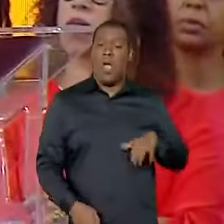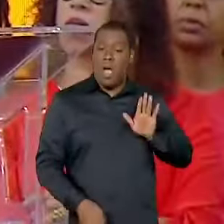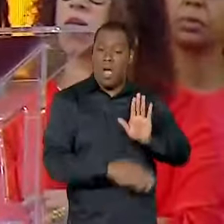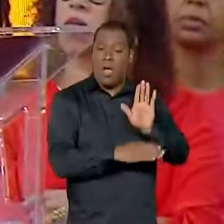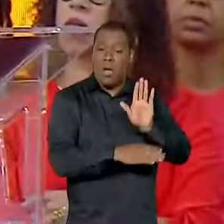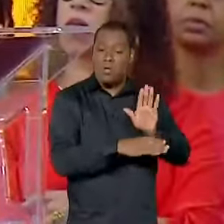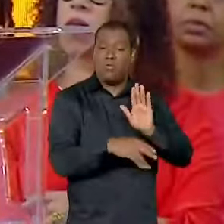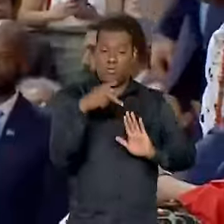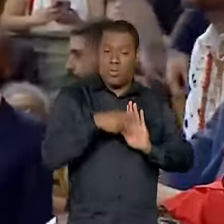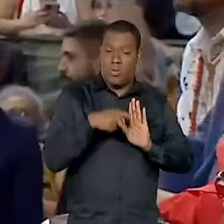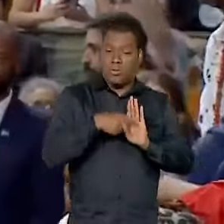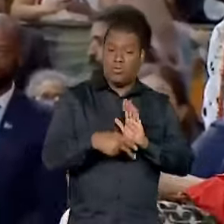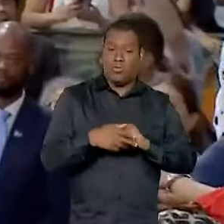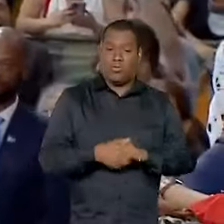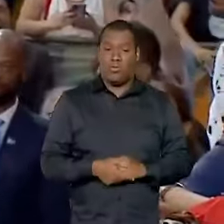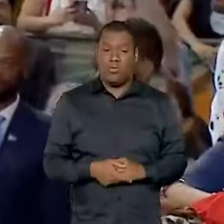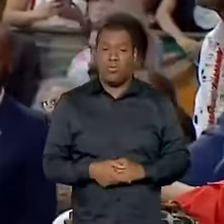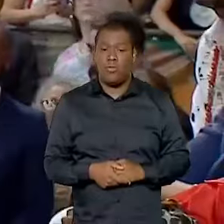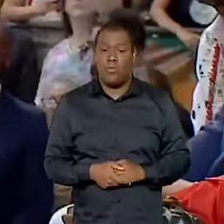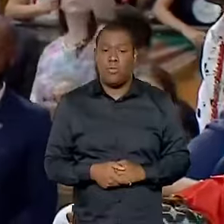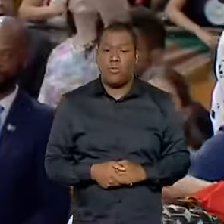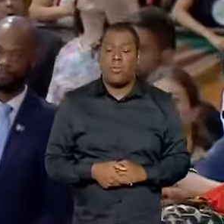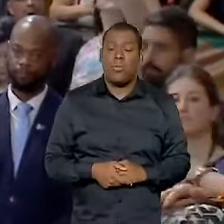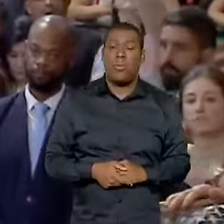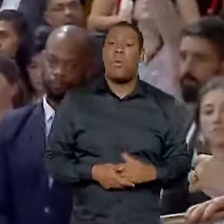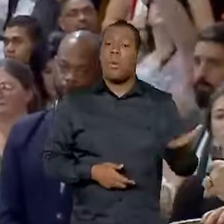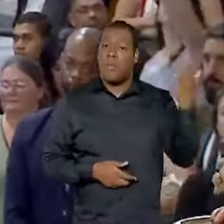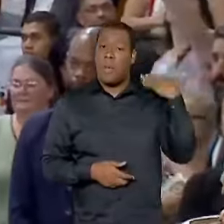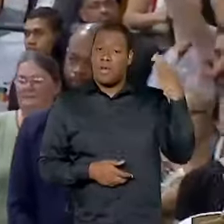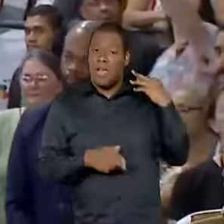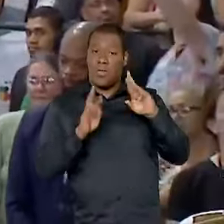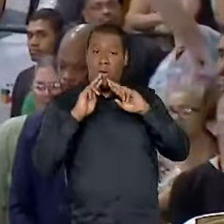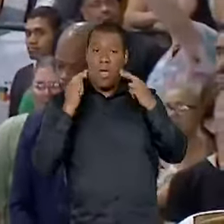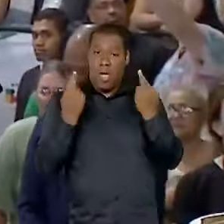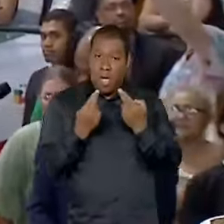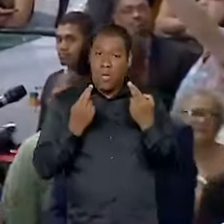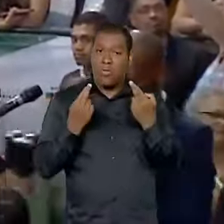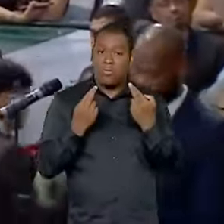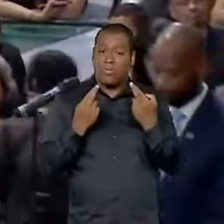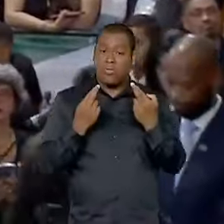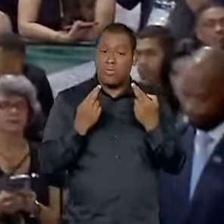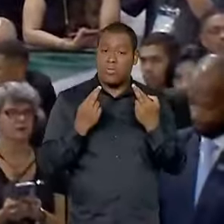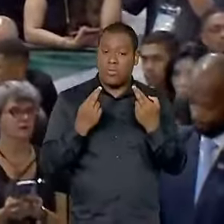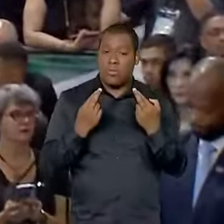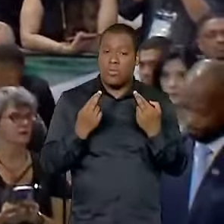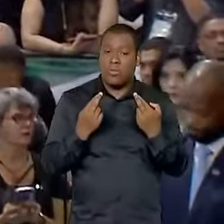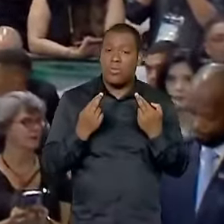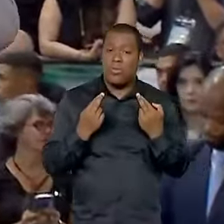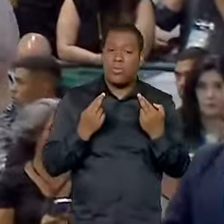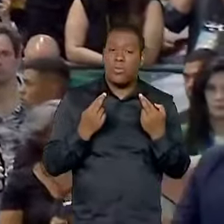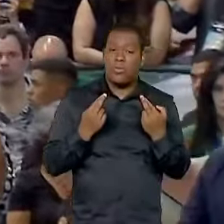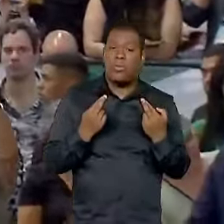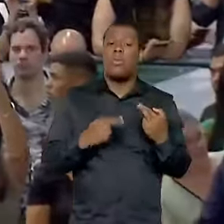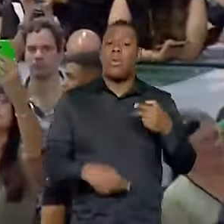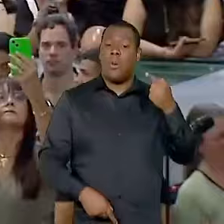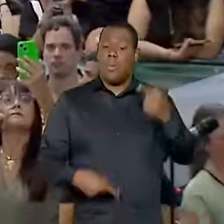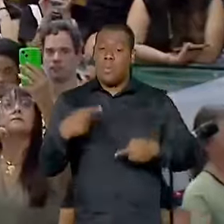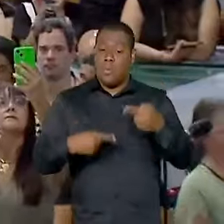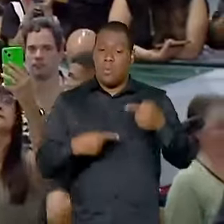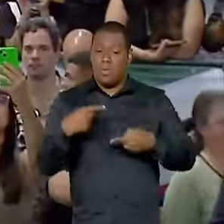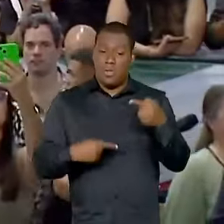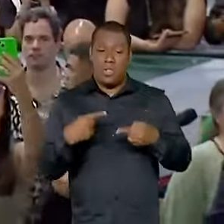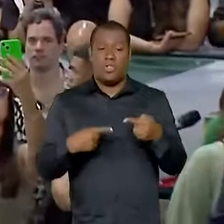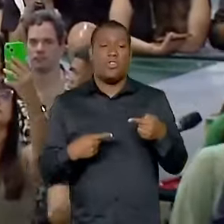programa, eu detectei na última reunião do Ministério, Marina, que tem muitas políticas,